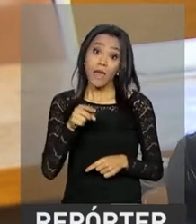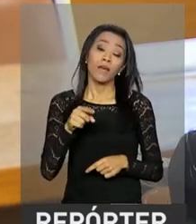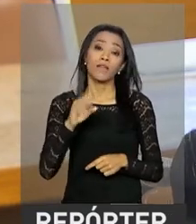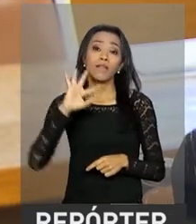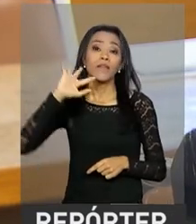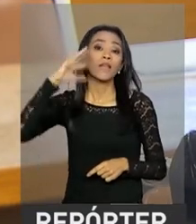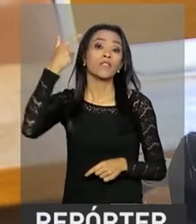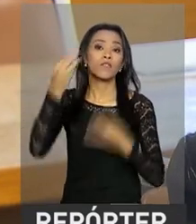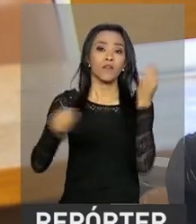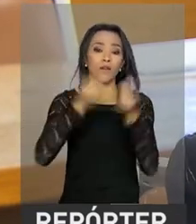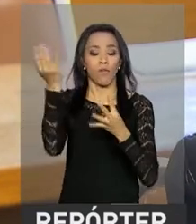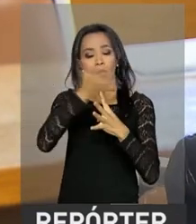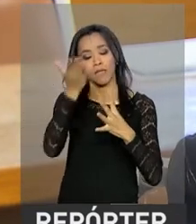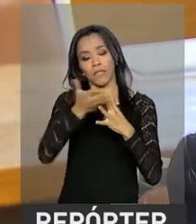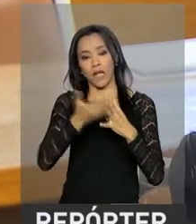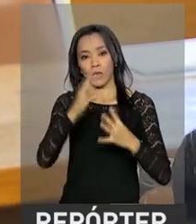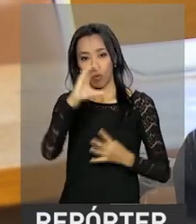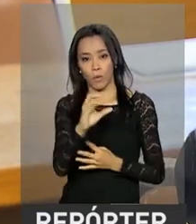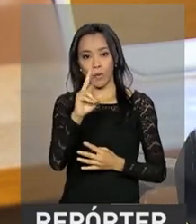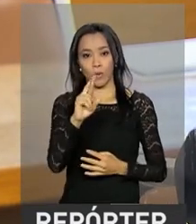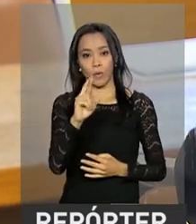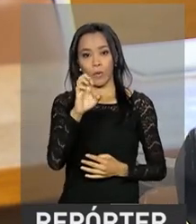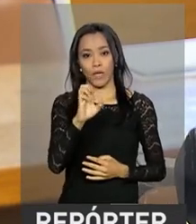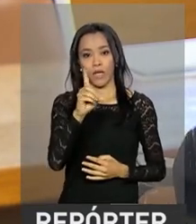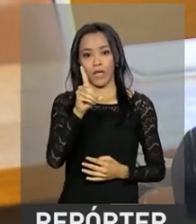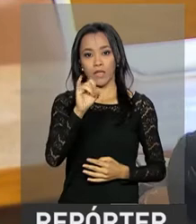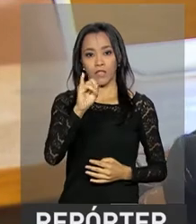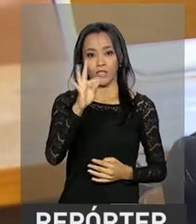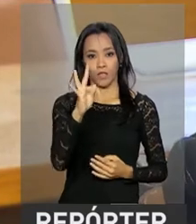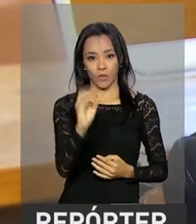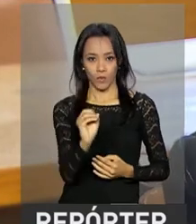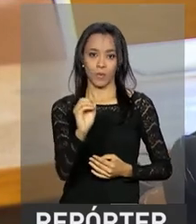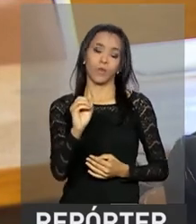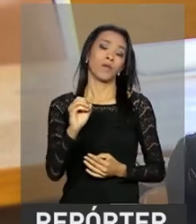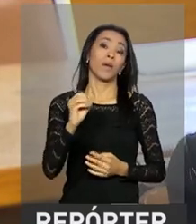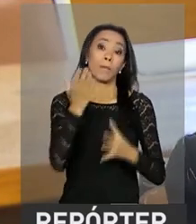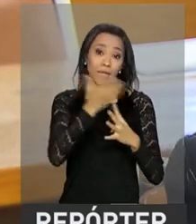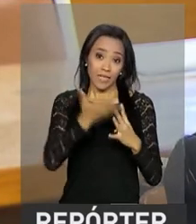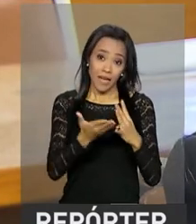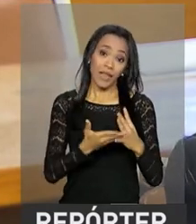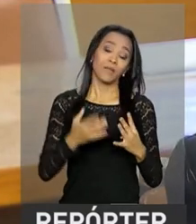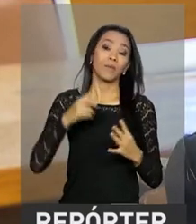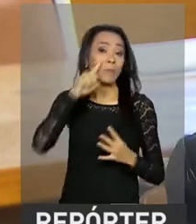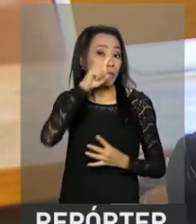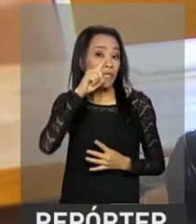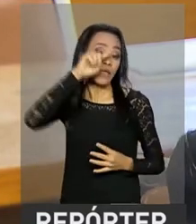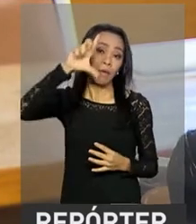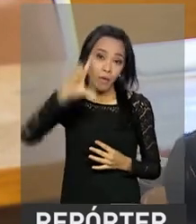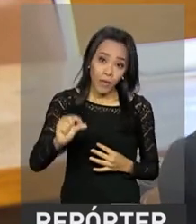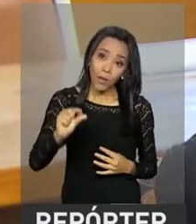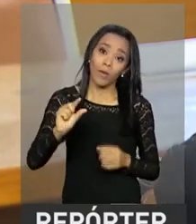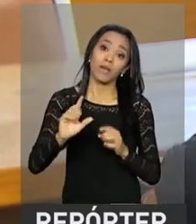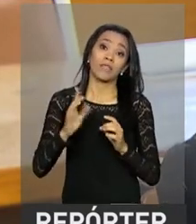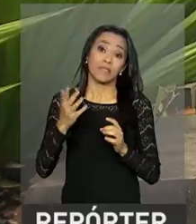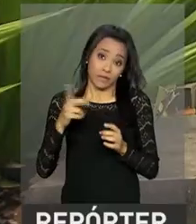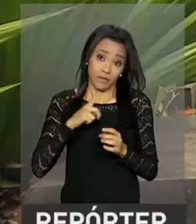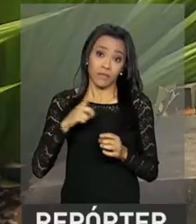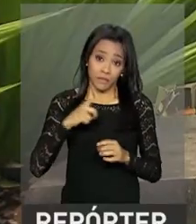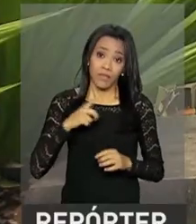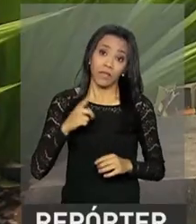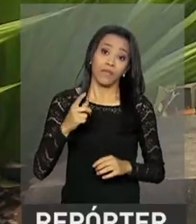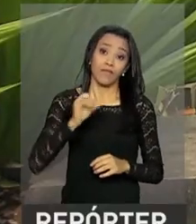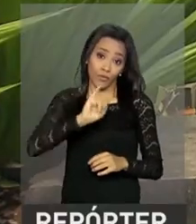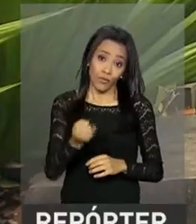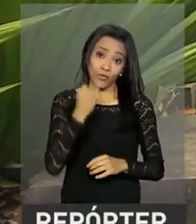parcelamento. Todo crédito parcelado, ele implica em menor risco. E, em geral, ele tem uma taxa de juros mais baixa. O